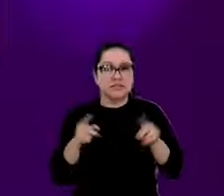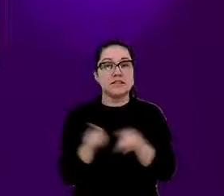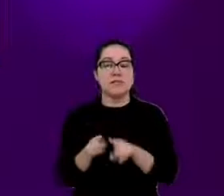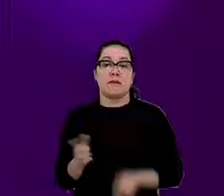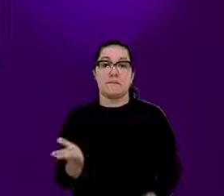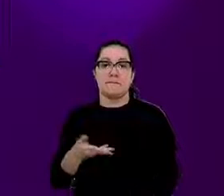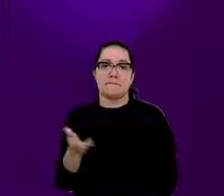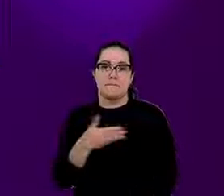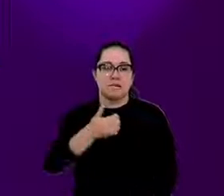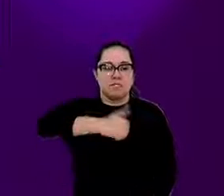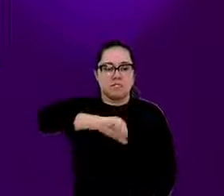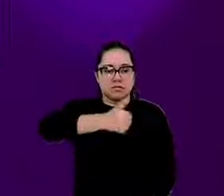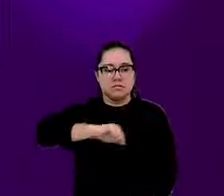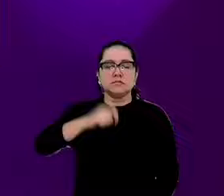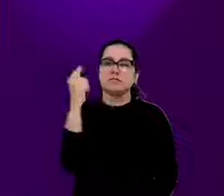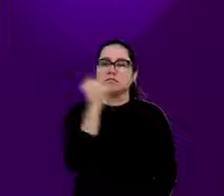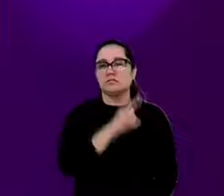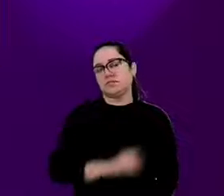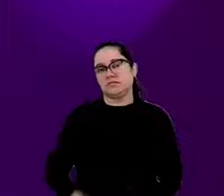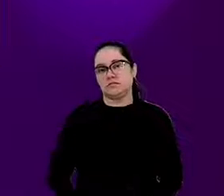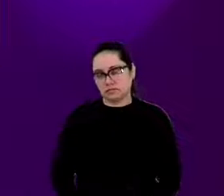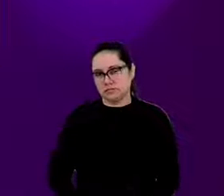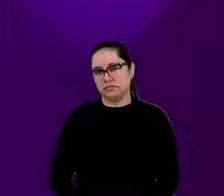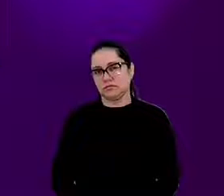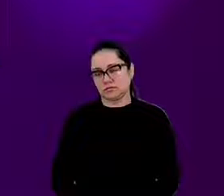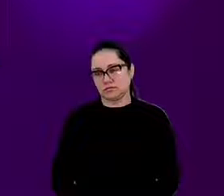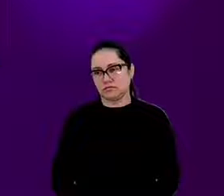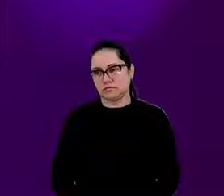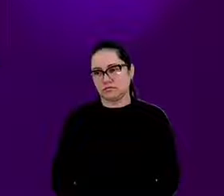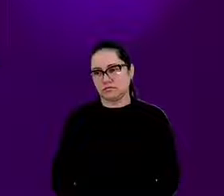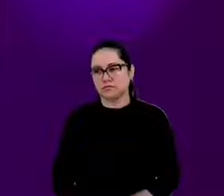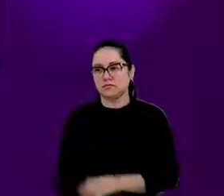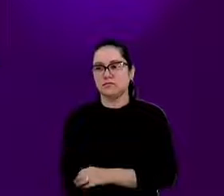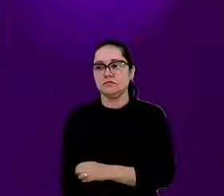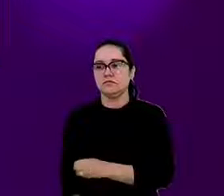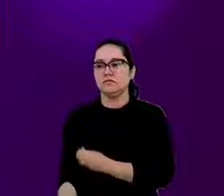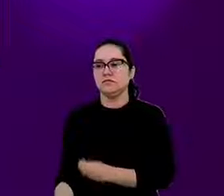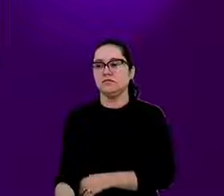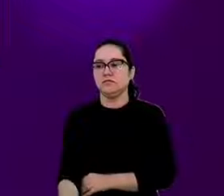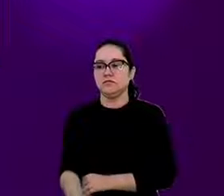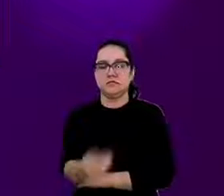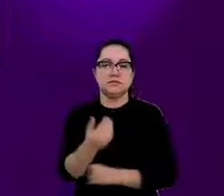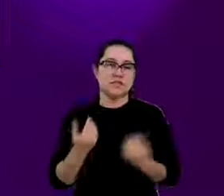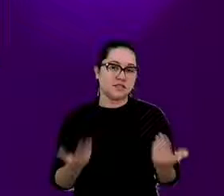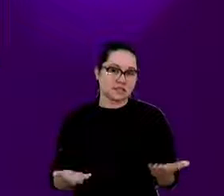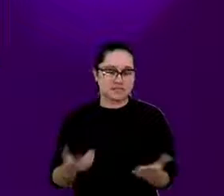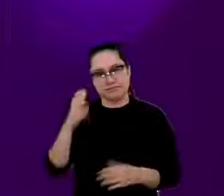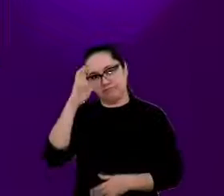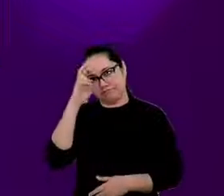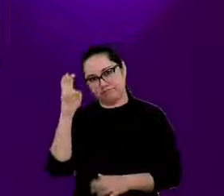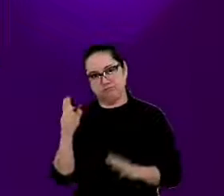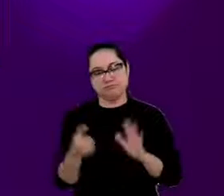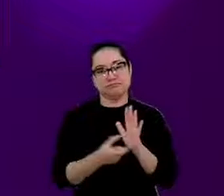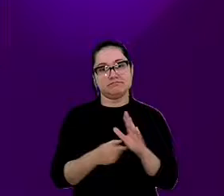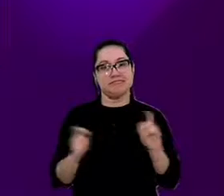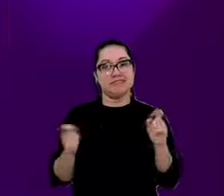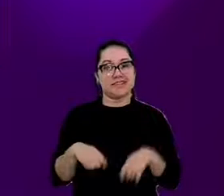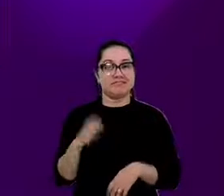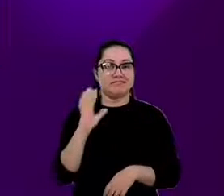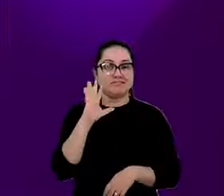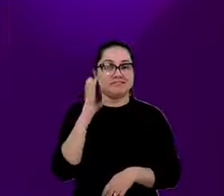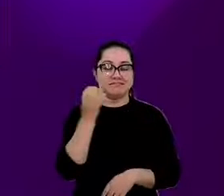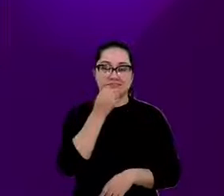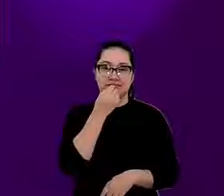gente consegue avaliar esses dados. Então, a inteligência artificial surge como uma solução plausível em que a